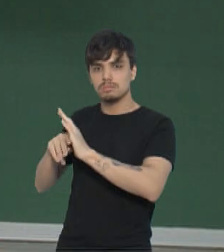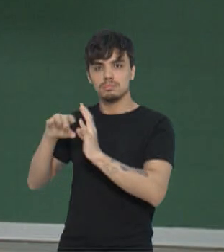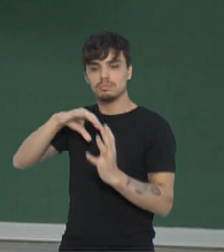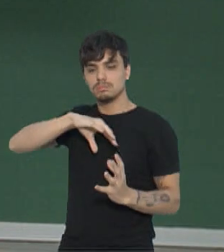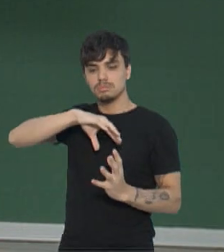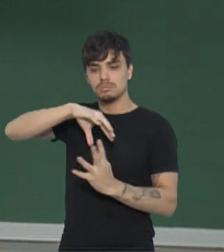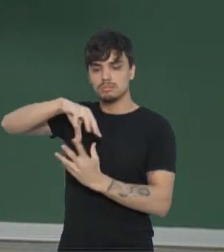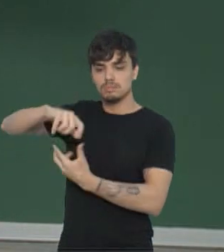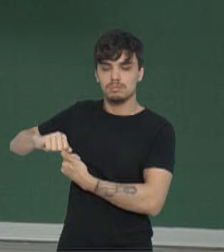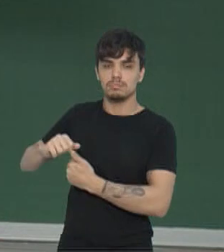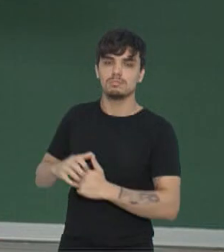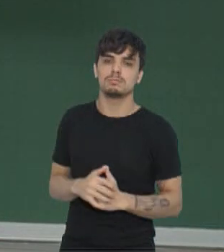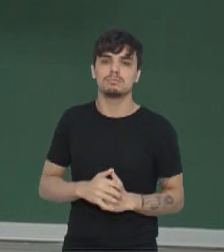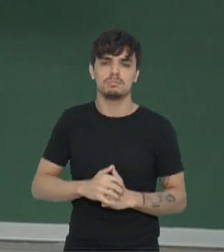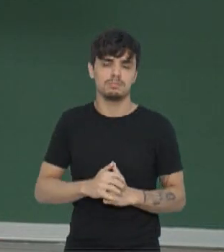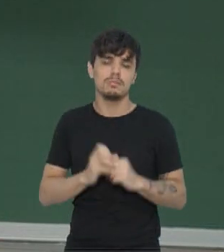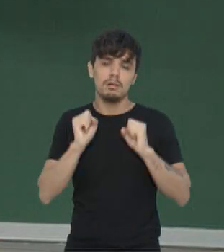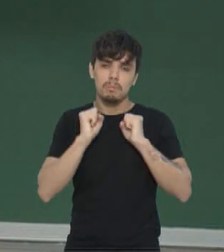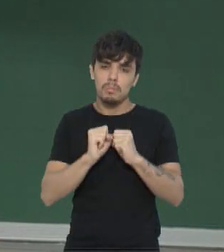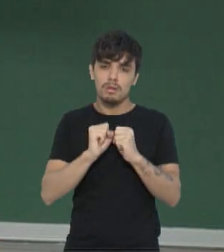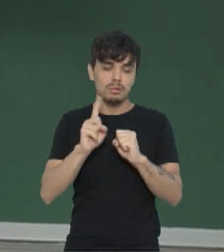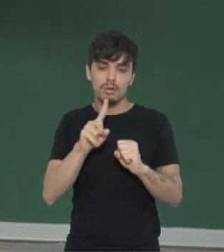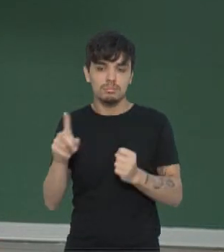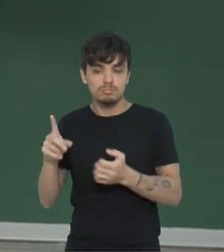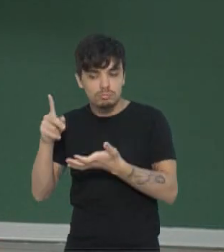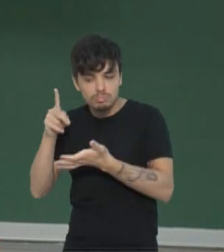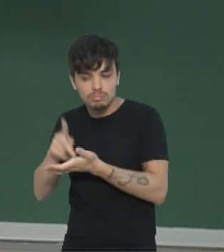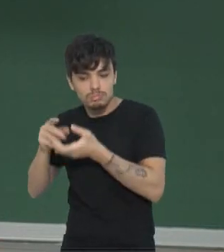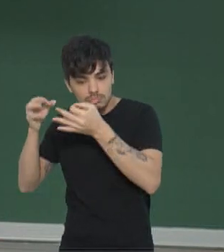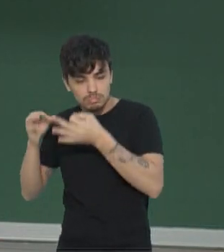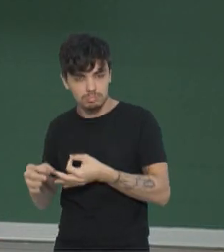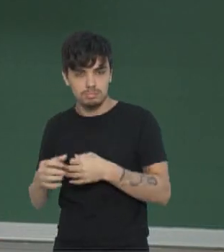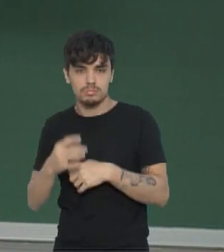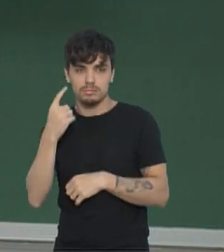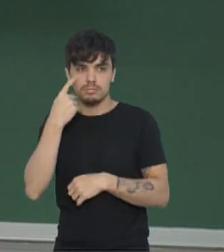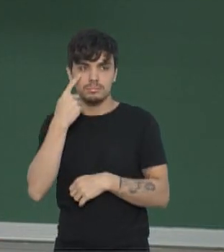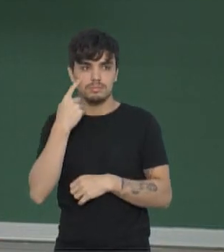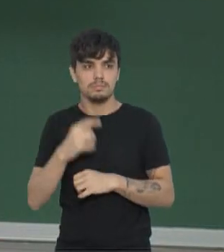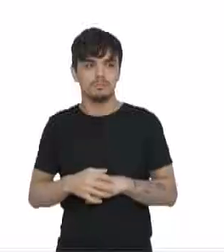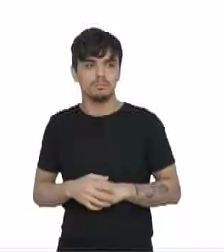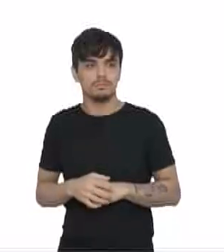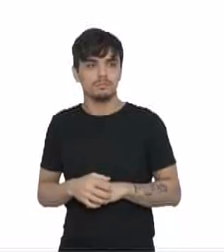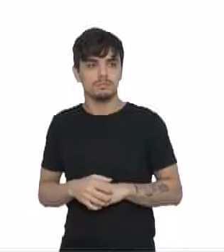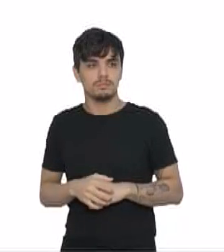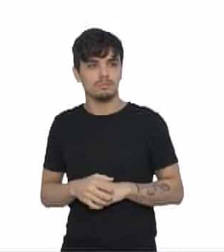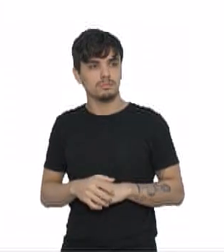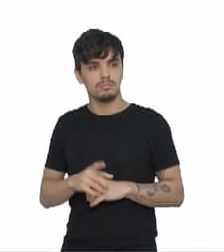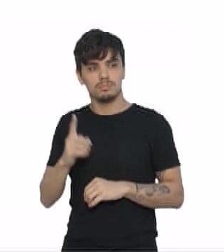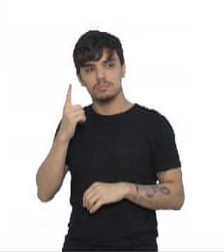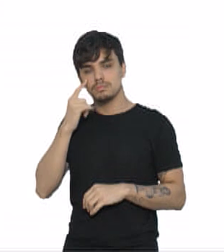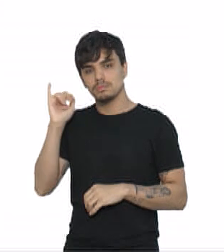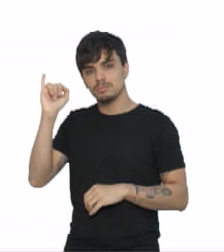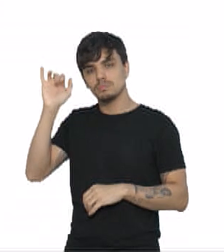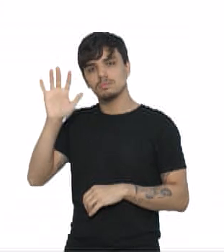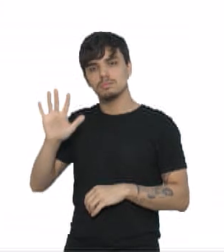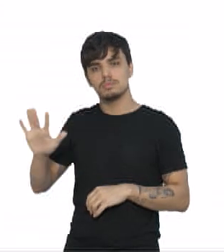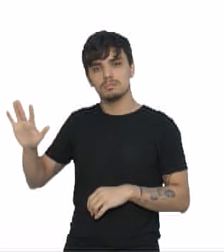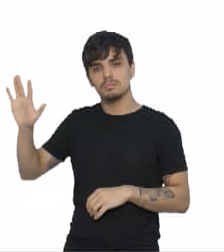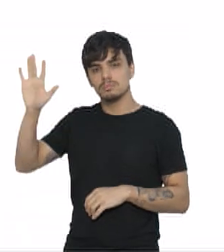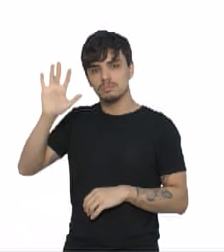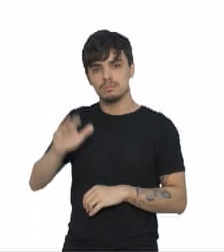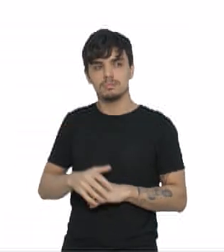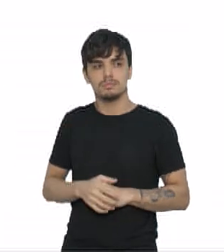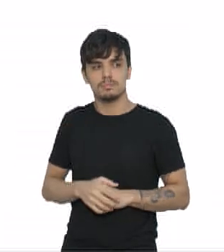não necessariamente. Então aqui é uma teoria bem complicada dos poliedros, né? Que são